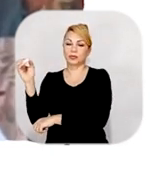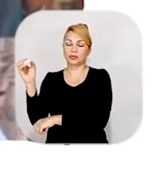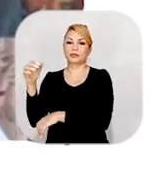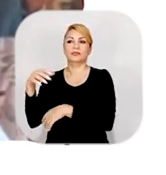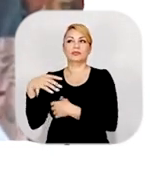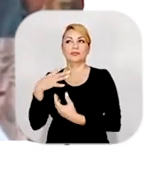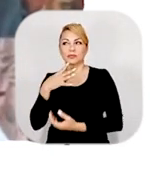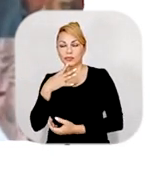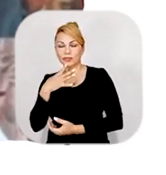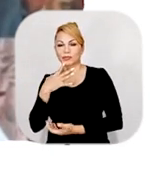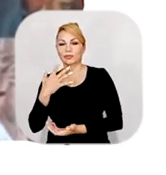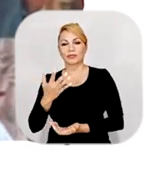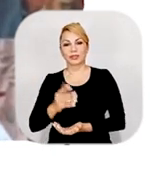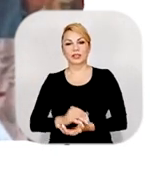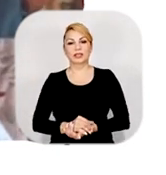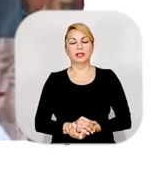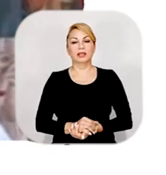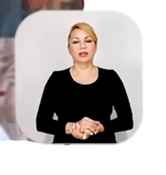conhece, né?